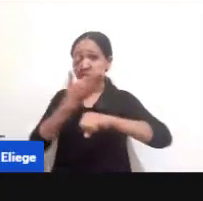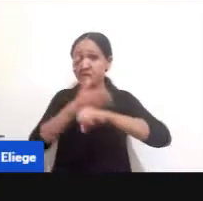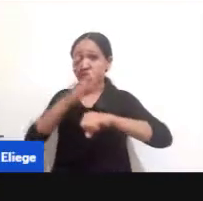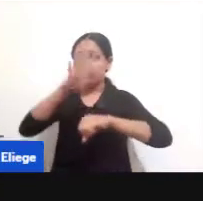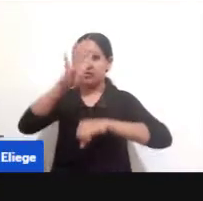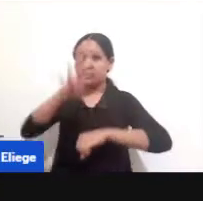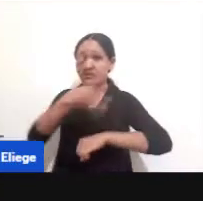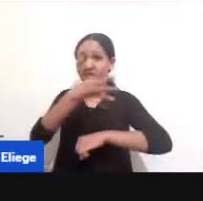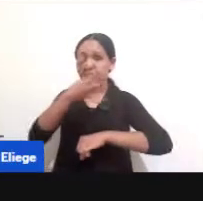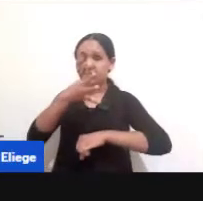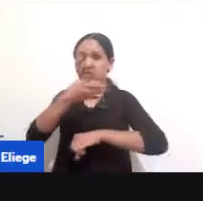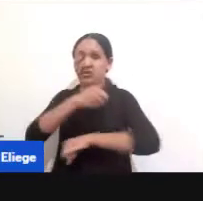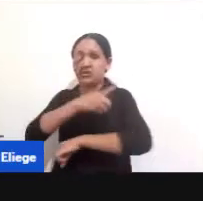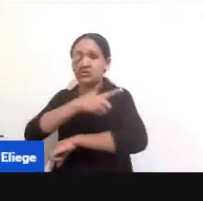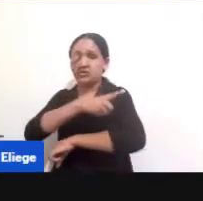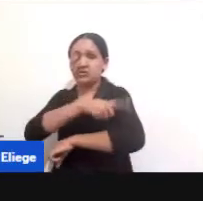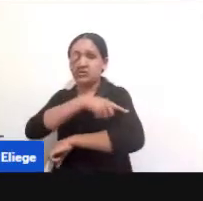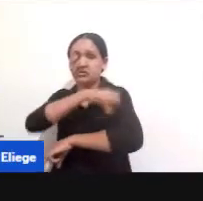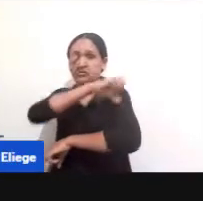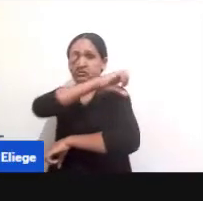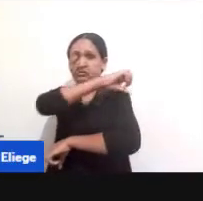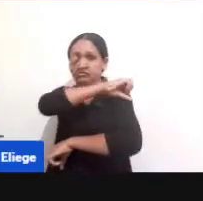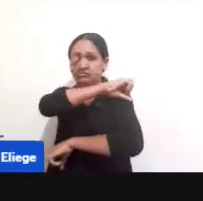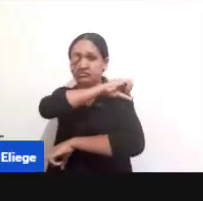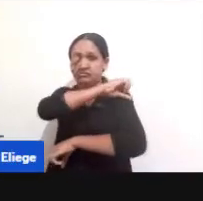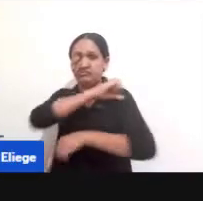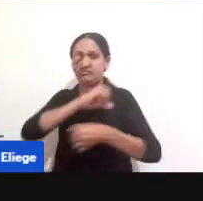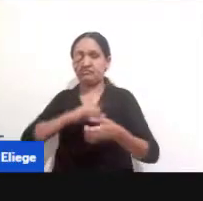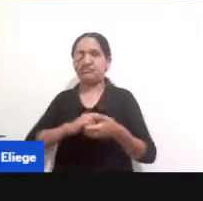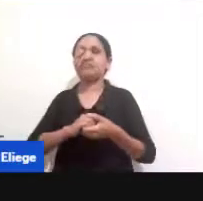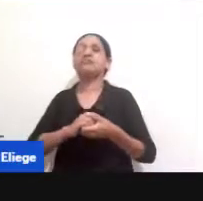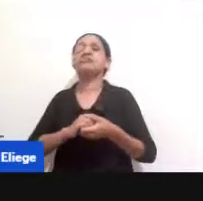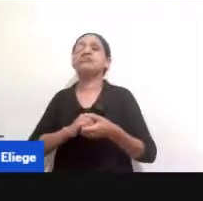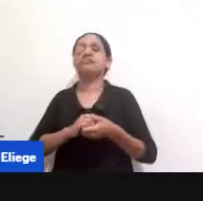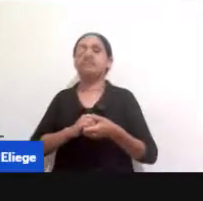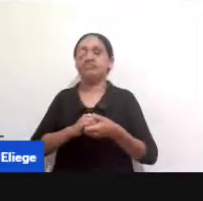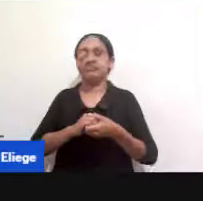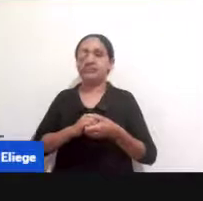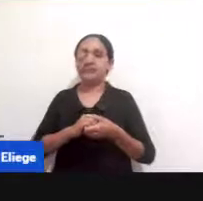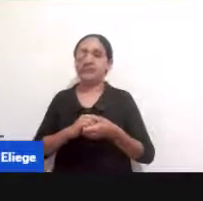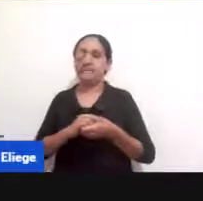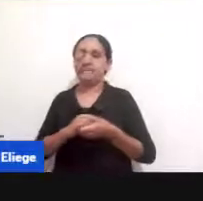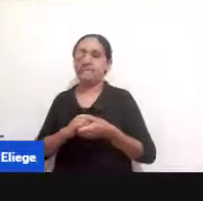anos iniciais do ensino fundamental. Próximo slide.